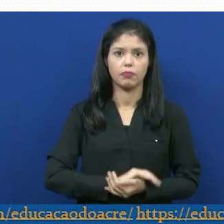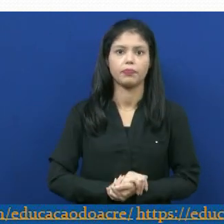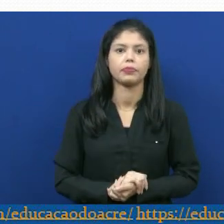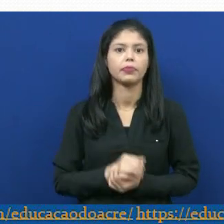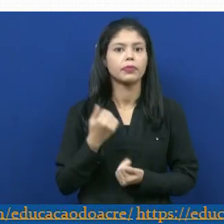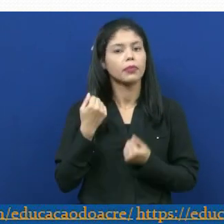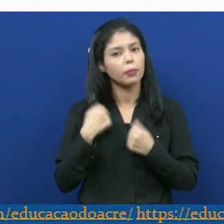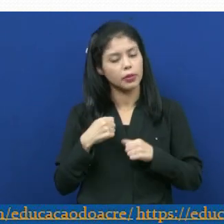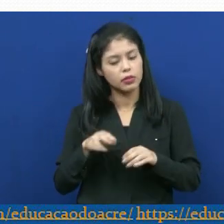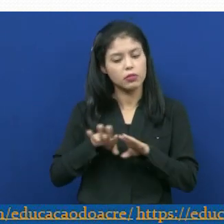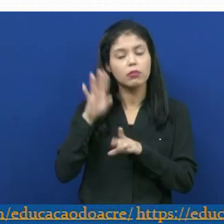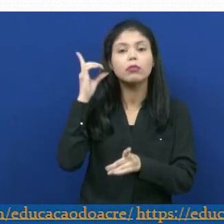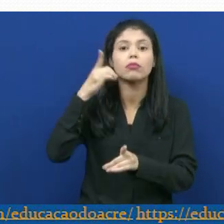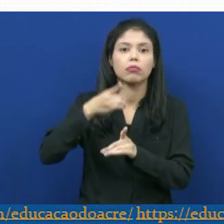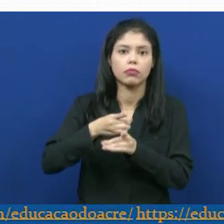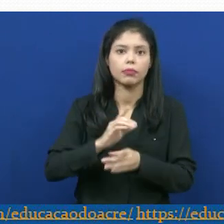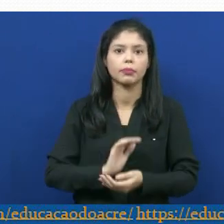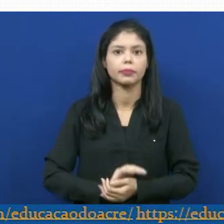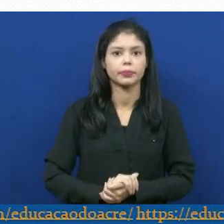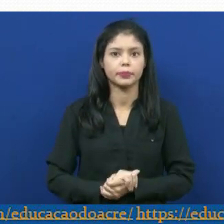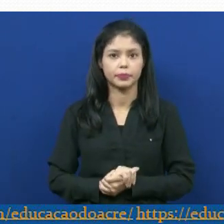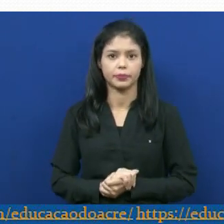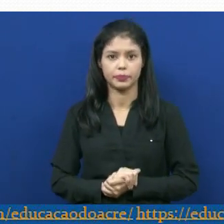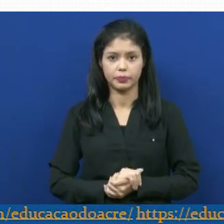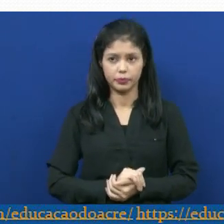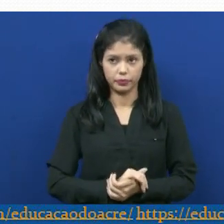eu desejo encontrar.